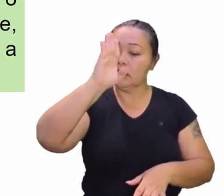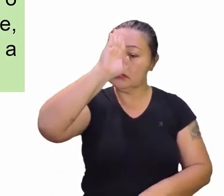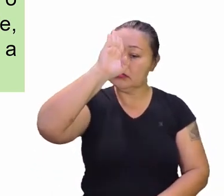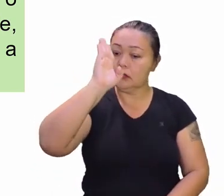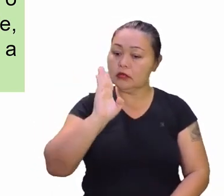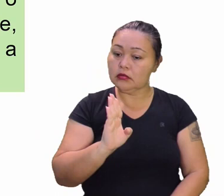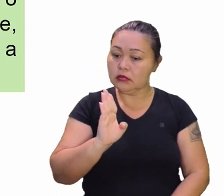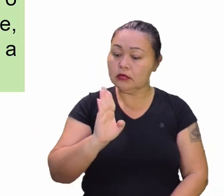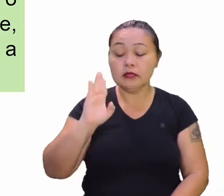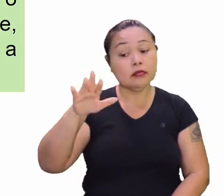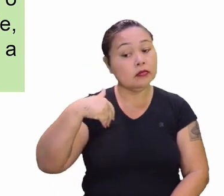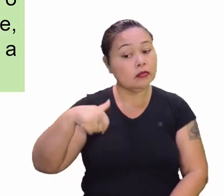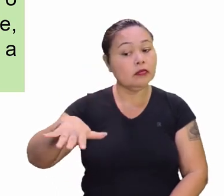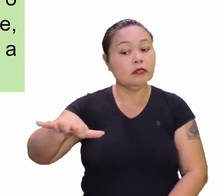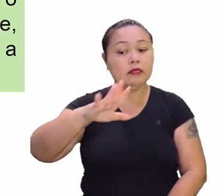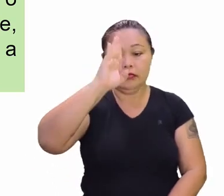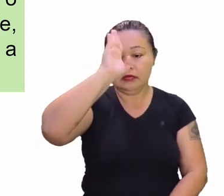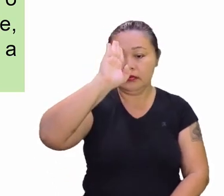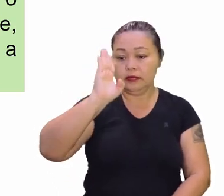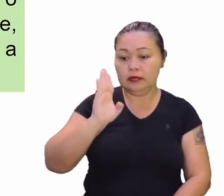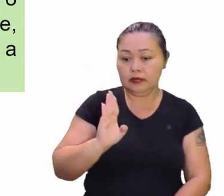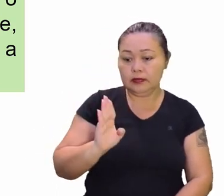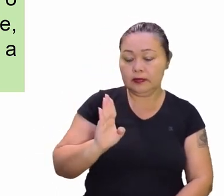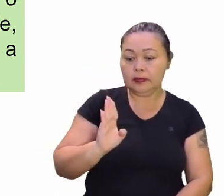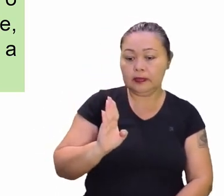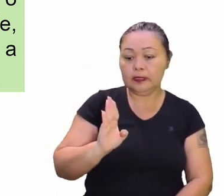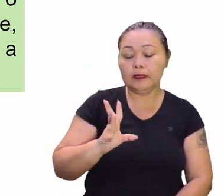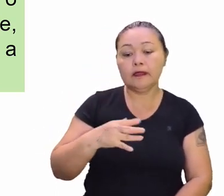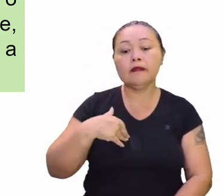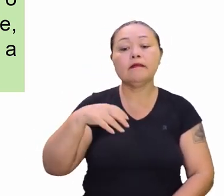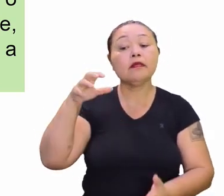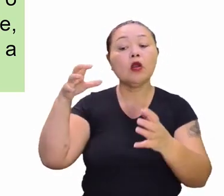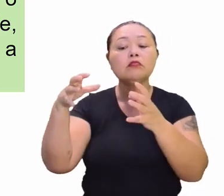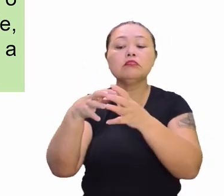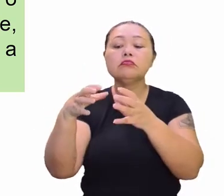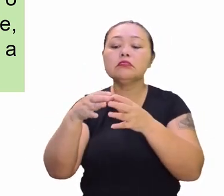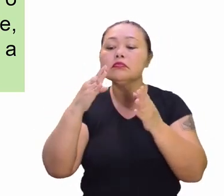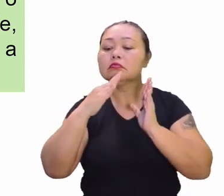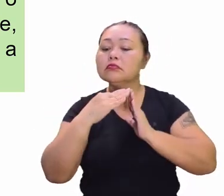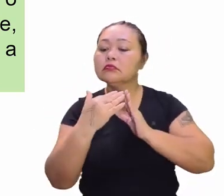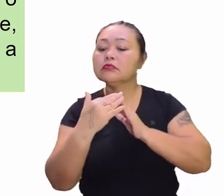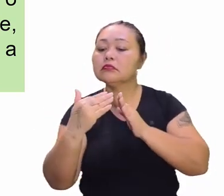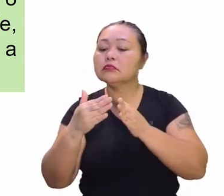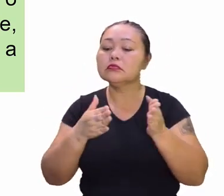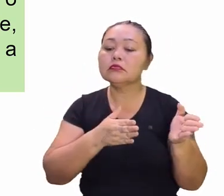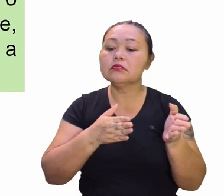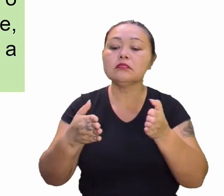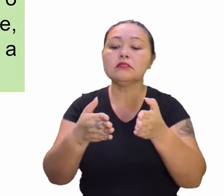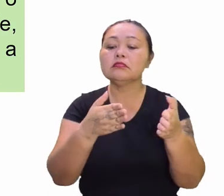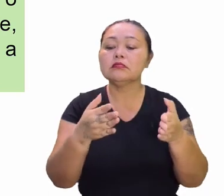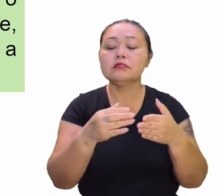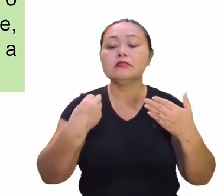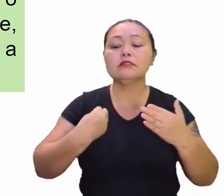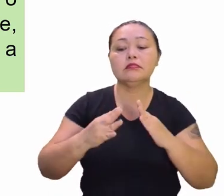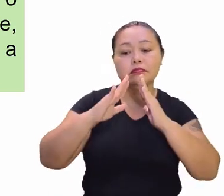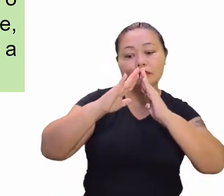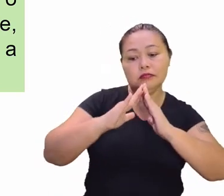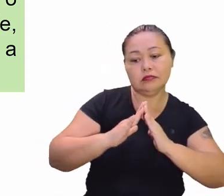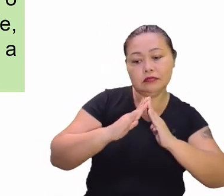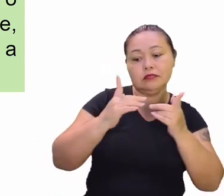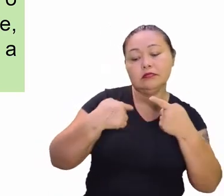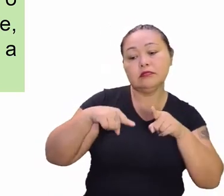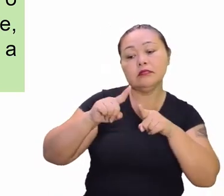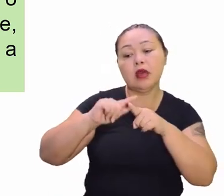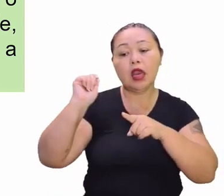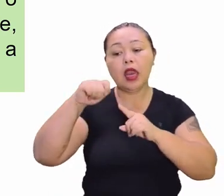Brasil. E aí naquela área tem ali a comunidade ribeirinha, de repente, a comunidade quilombola,